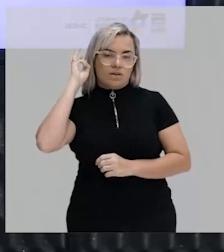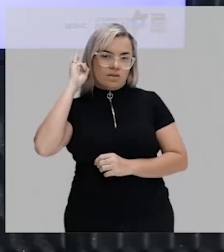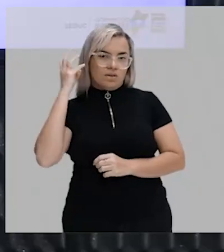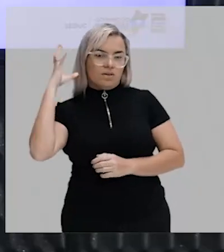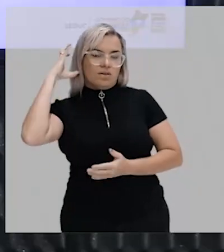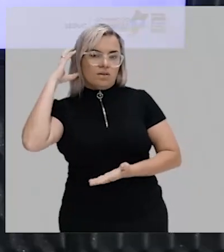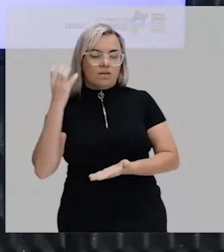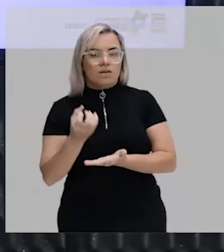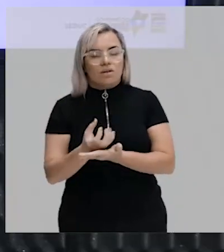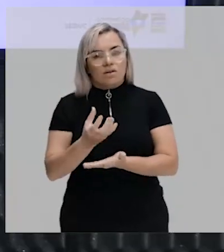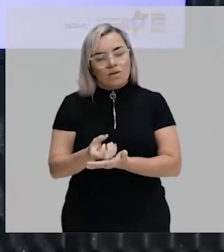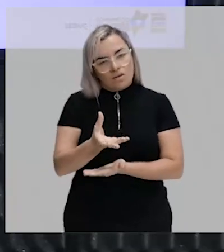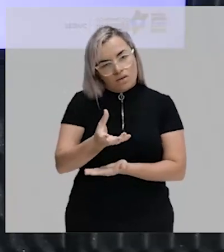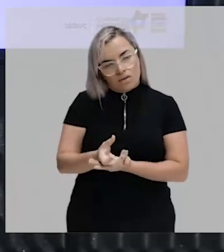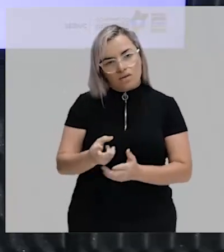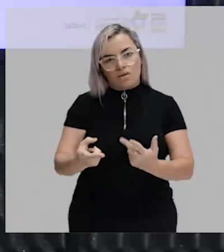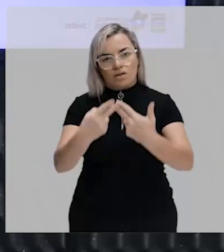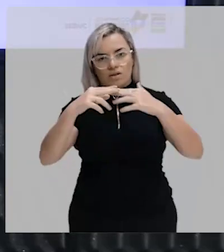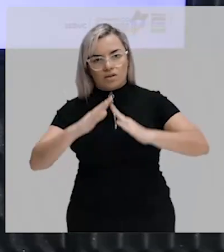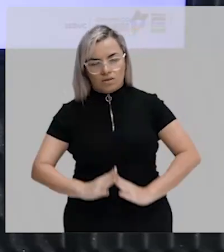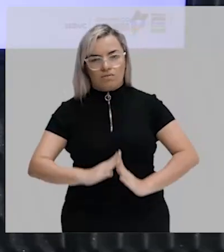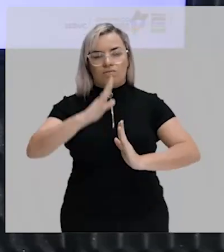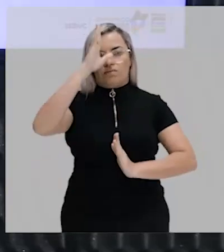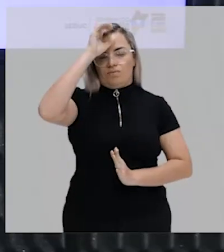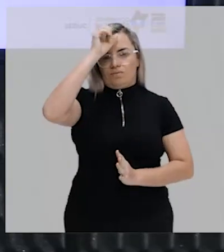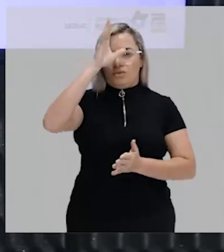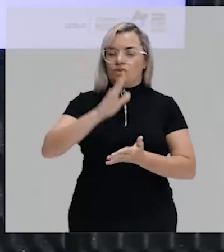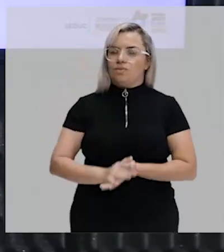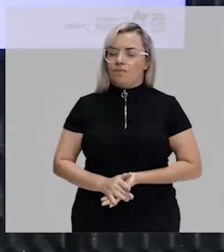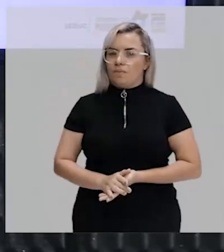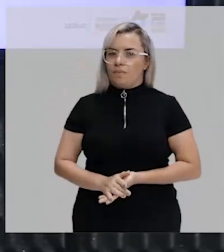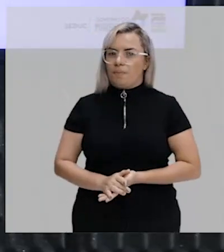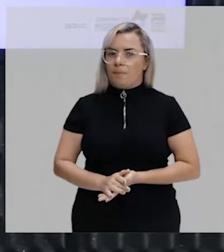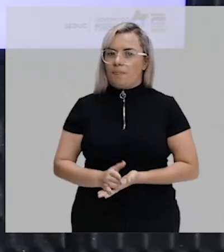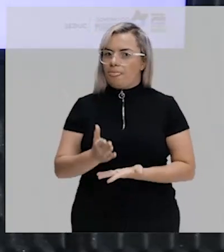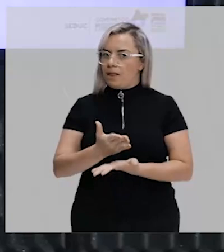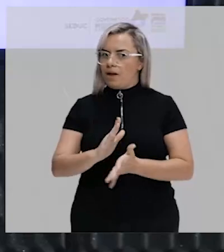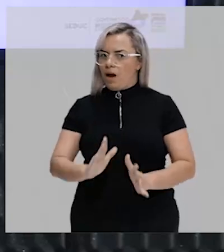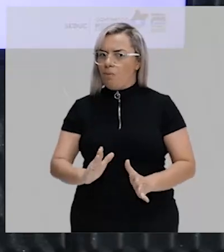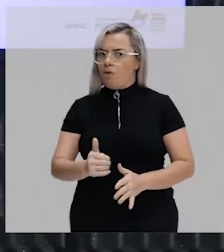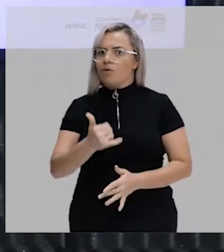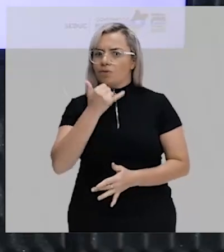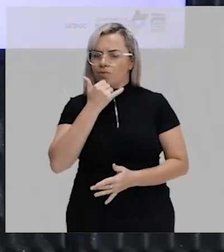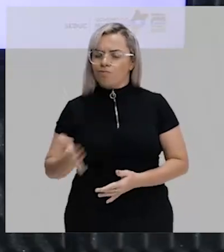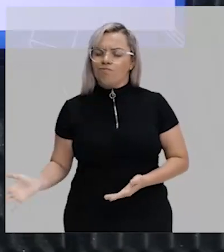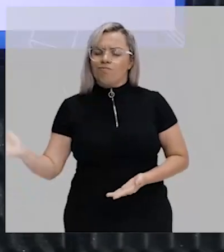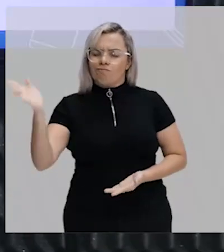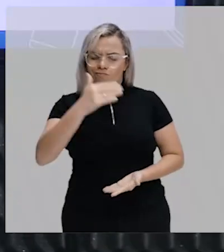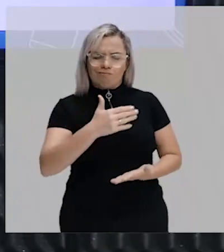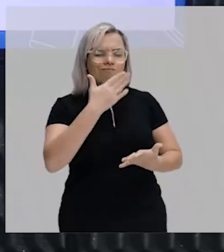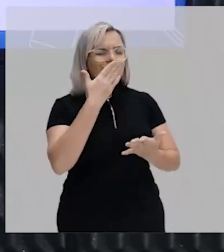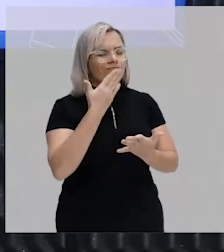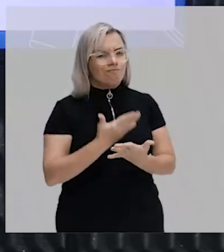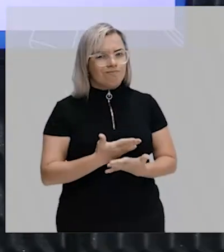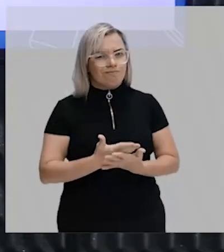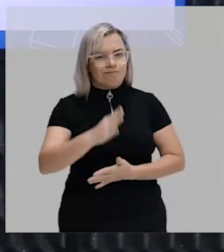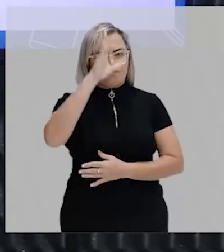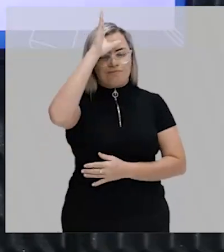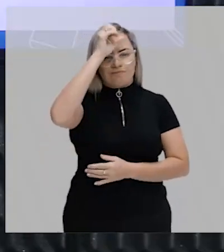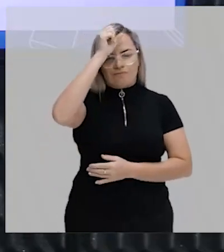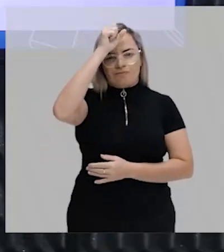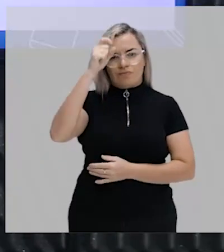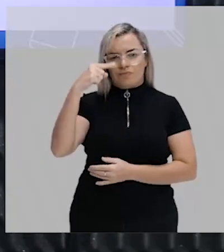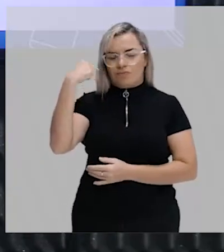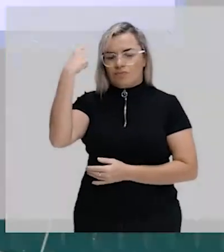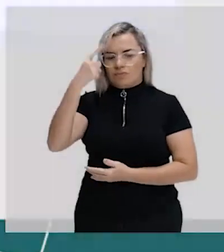hashtag Fique em Casa Aprendendo. Então, galera, chega de desculpa, vem comigo e vamos aprender espanhol. Hoje nós vamos